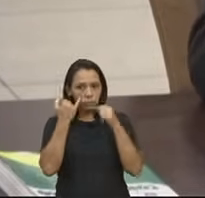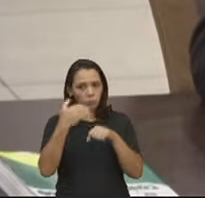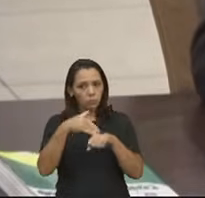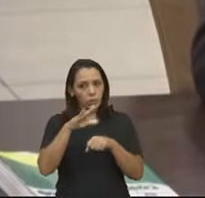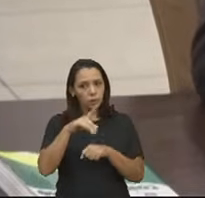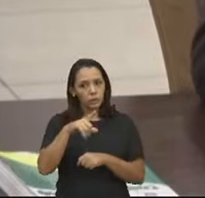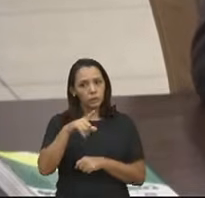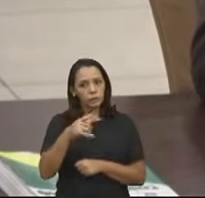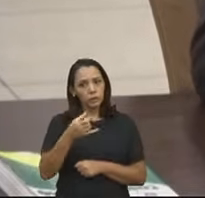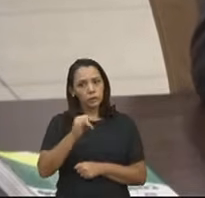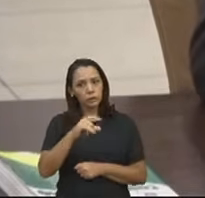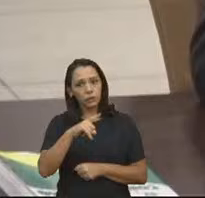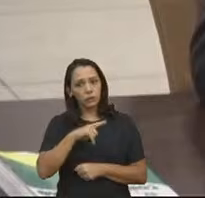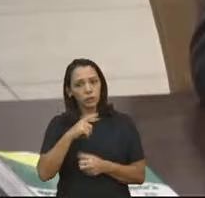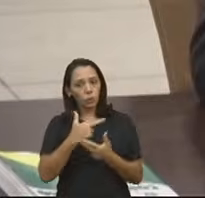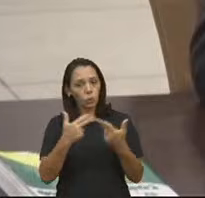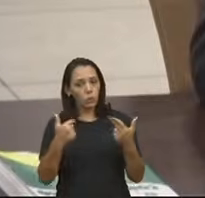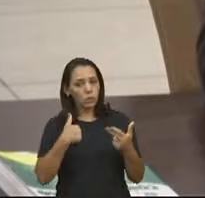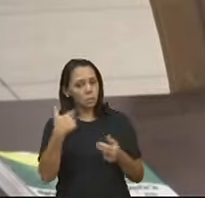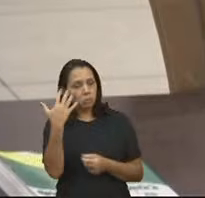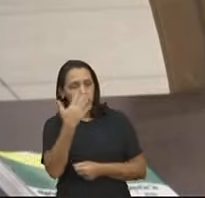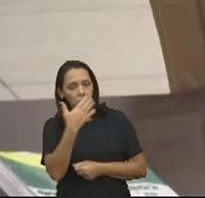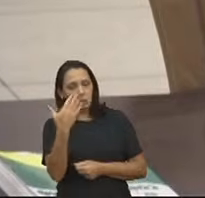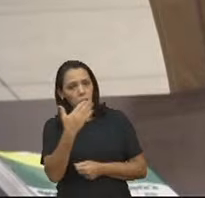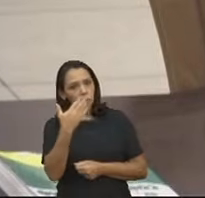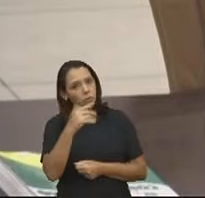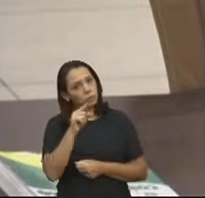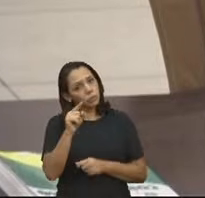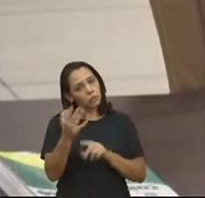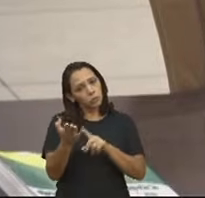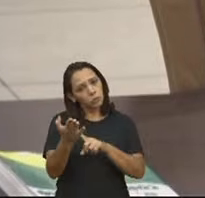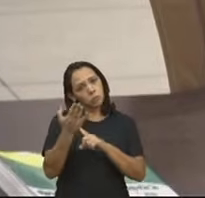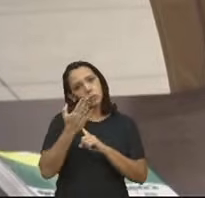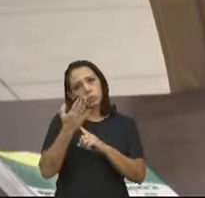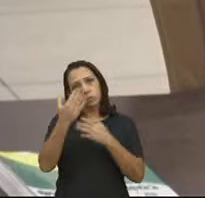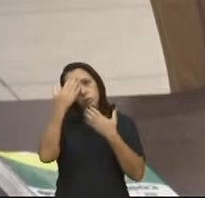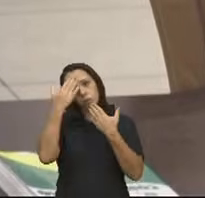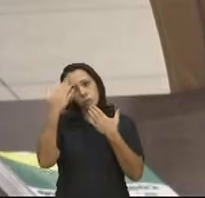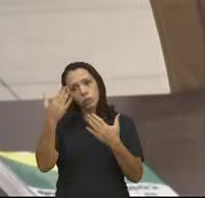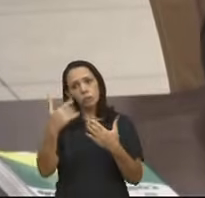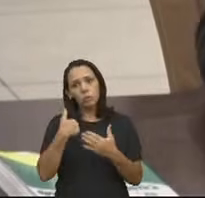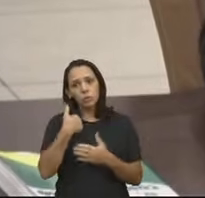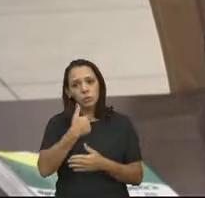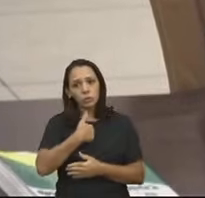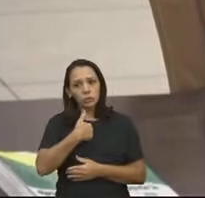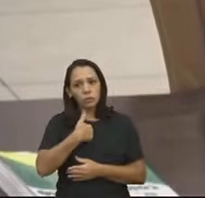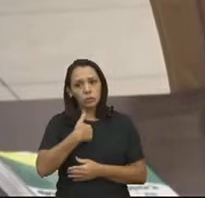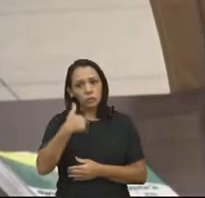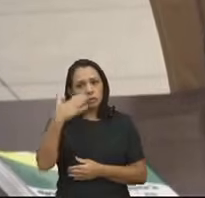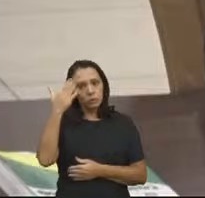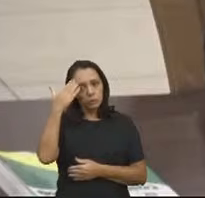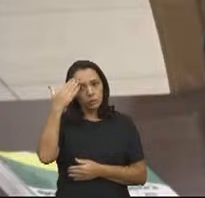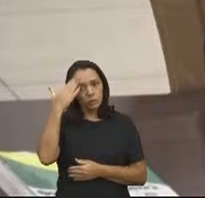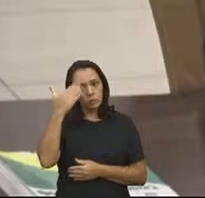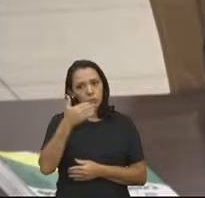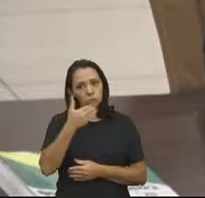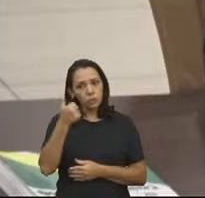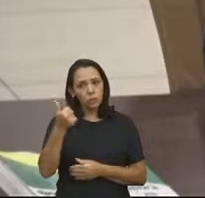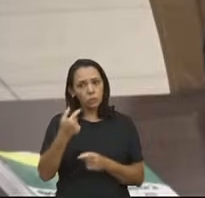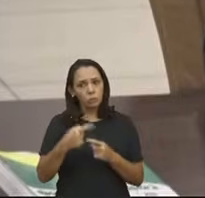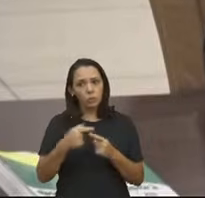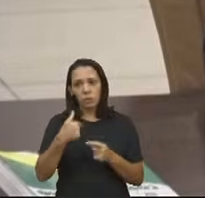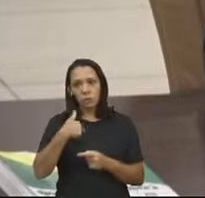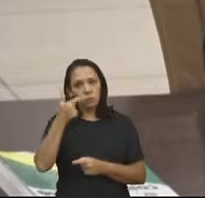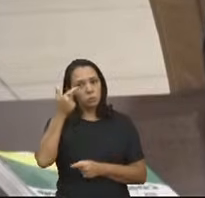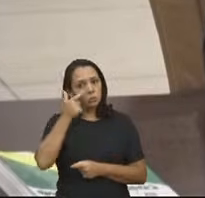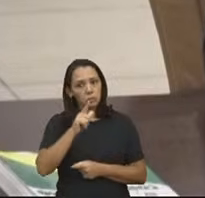alguma coisa que eu também não vi, até agradeço, como o senhor disse, para a gente poder qualificar e entender melhor, porque eu não consegui chegar nem perto dos